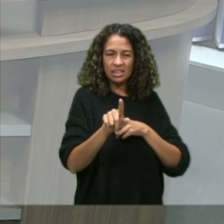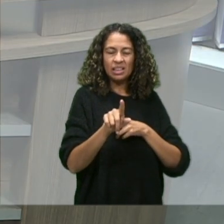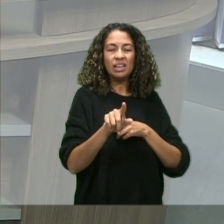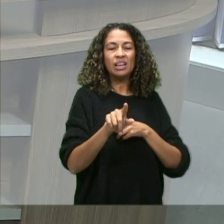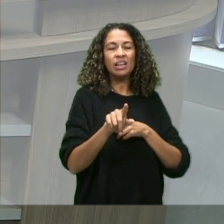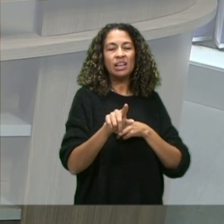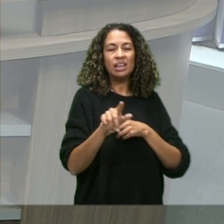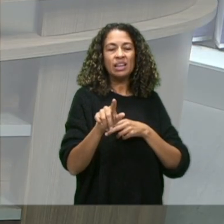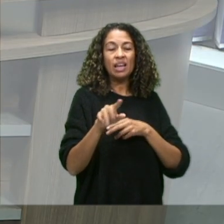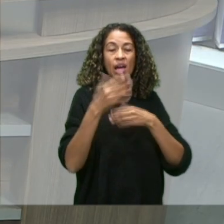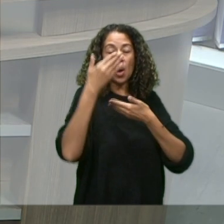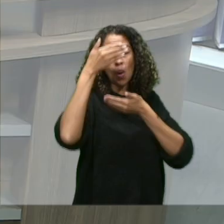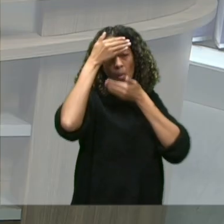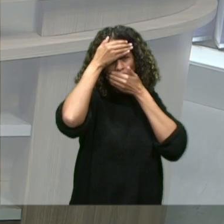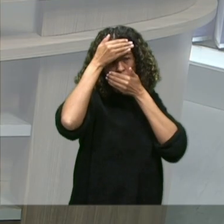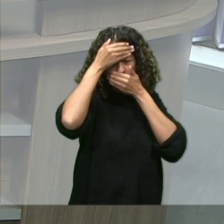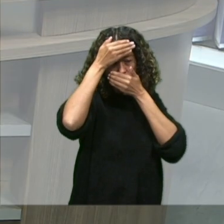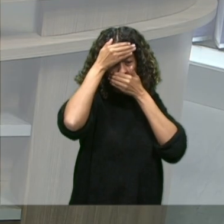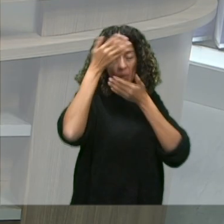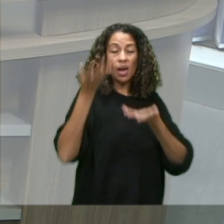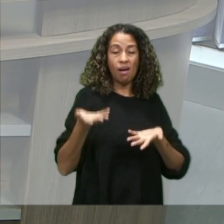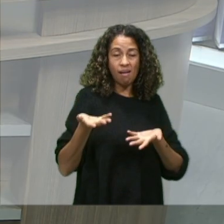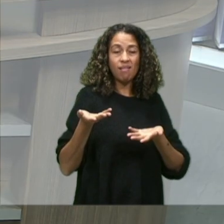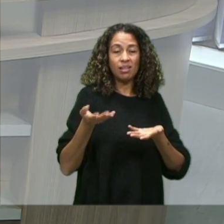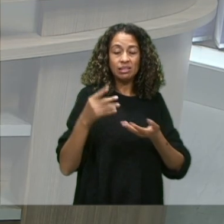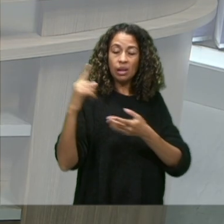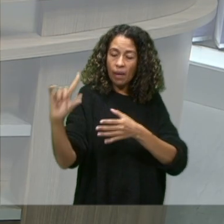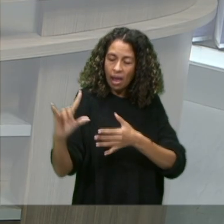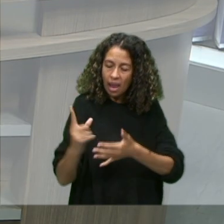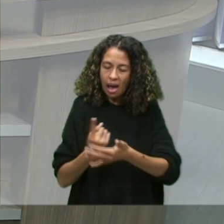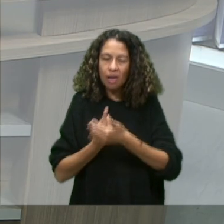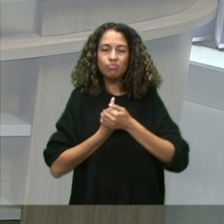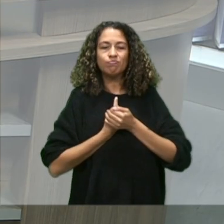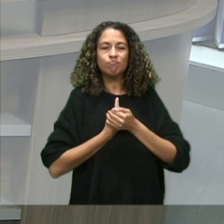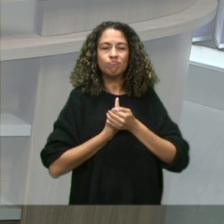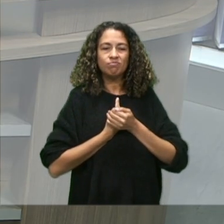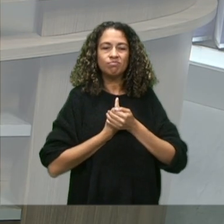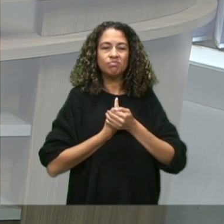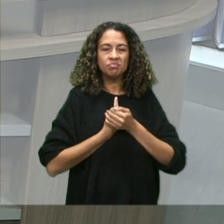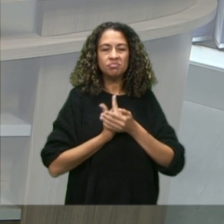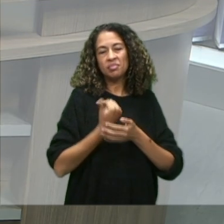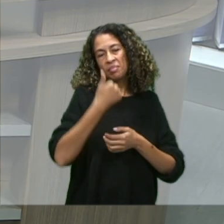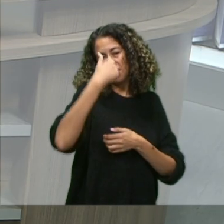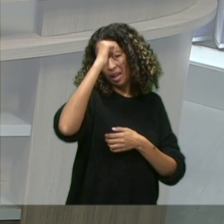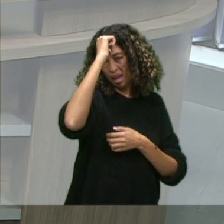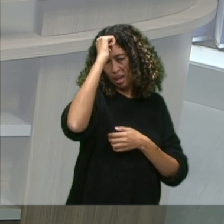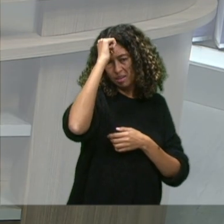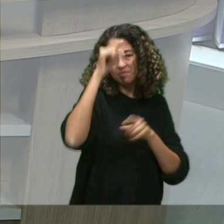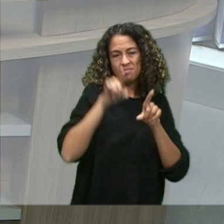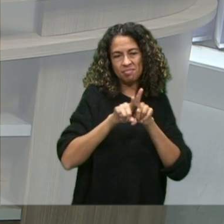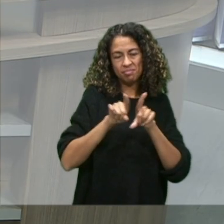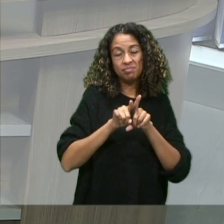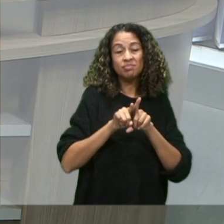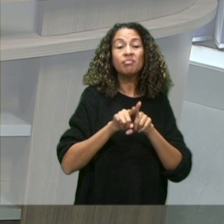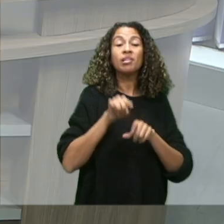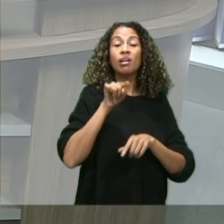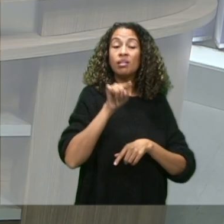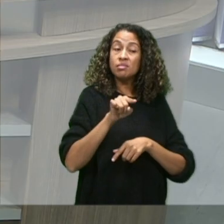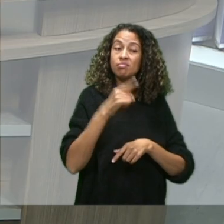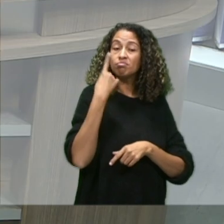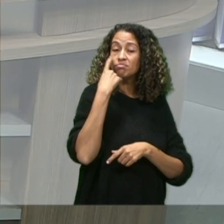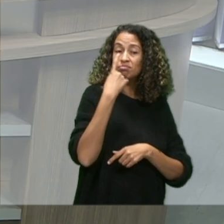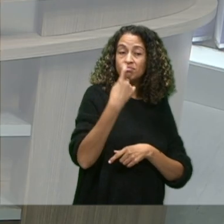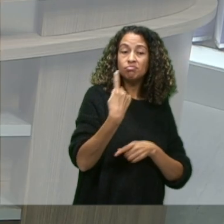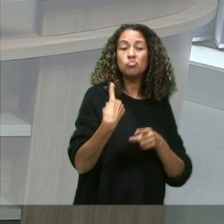muçulmana e islâmica, né? É árabe e muçulmana. E isso é muito interessante.